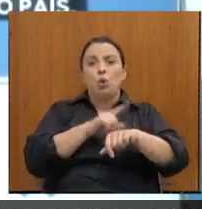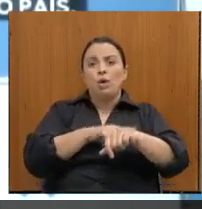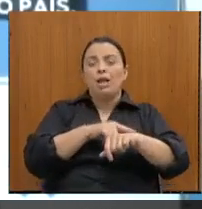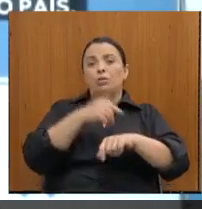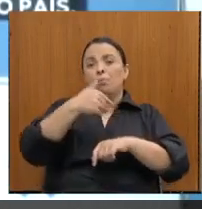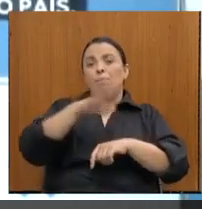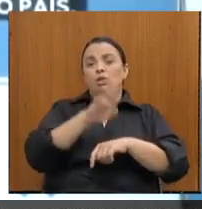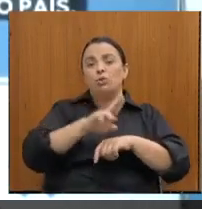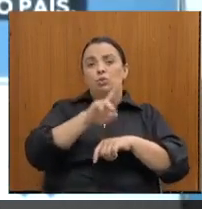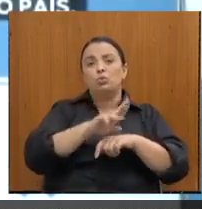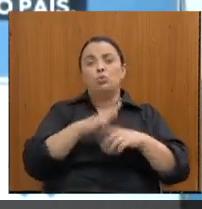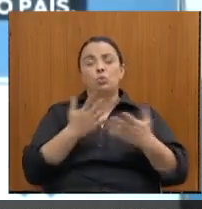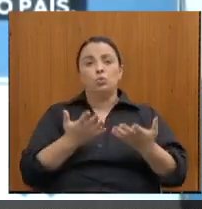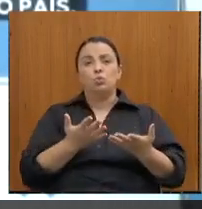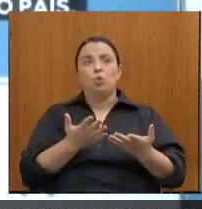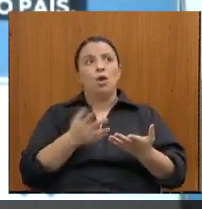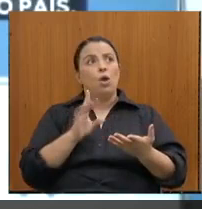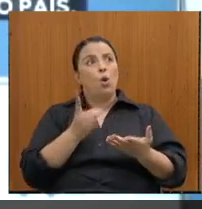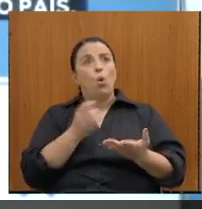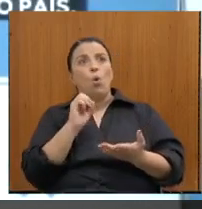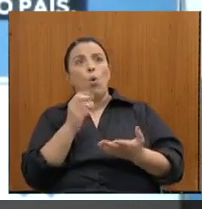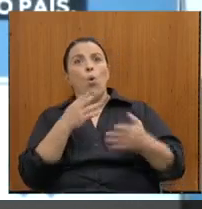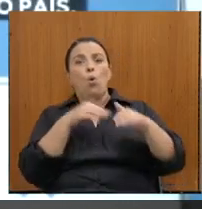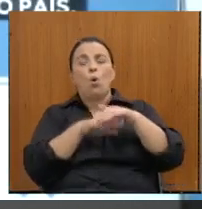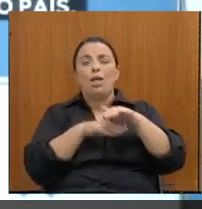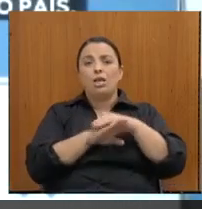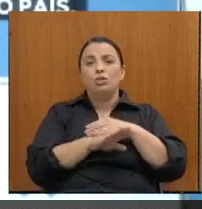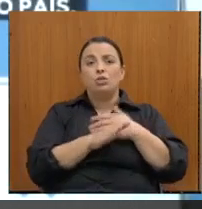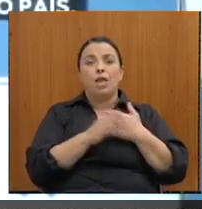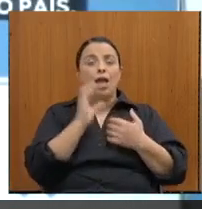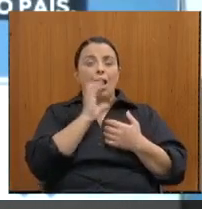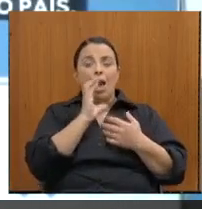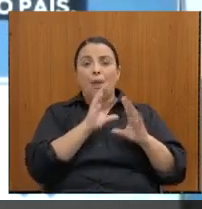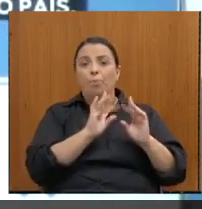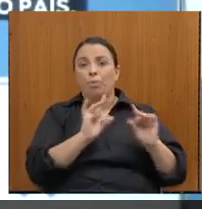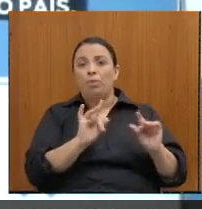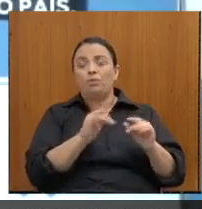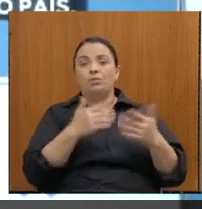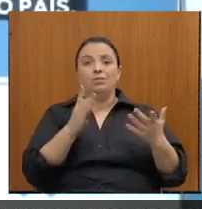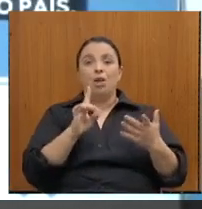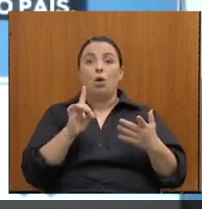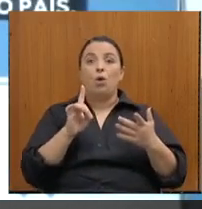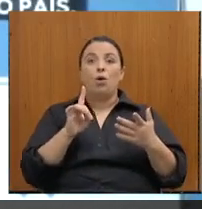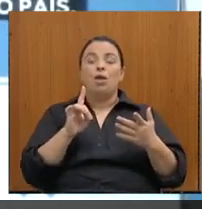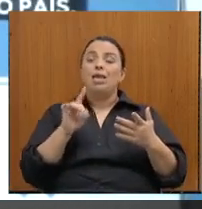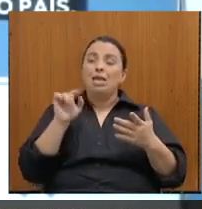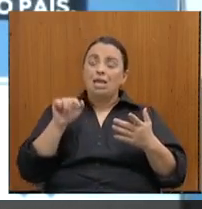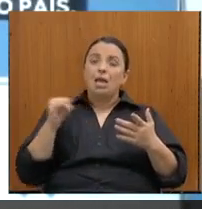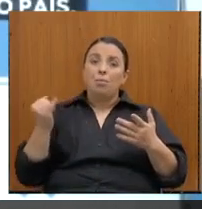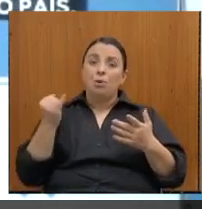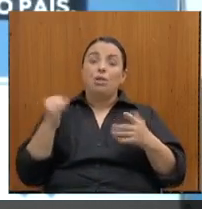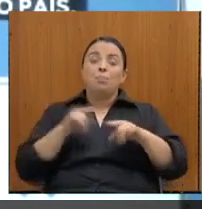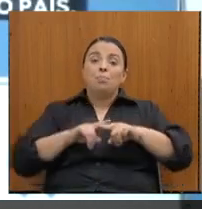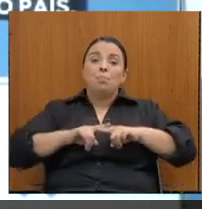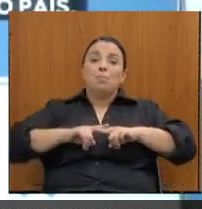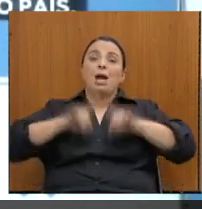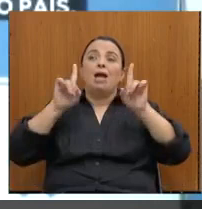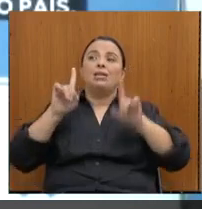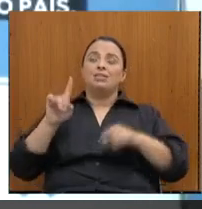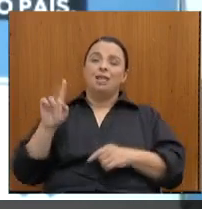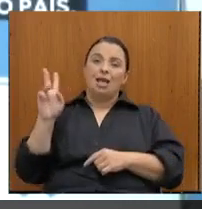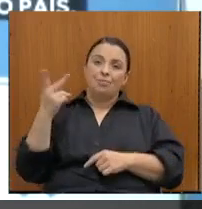geração durante poucas horas isso também é muito relevante Mas além disso